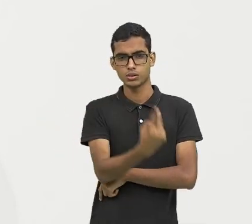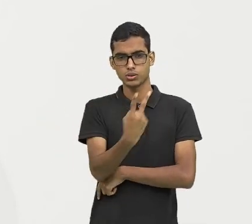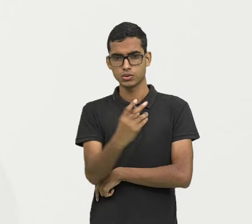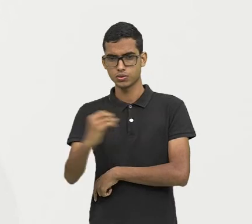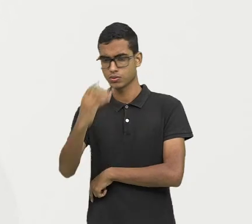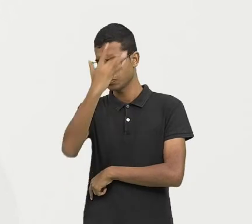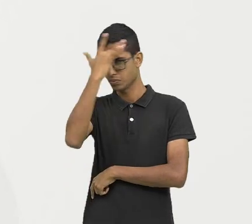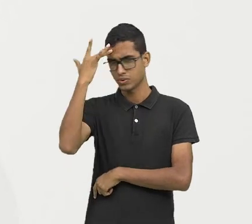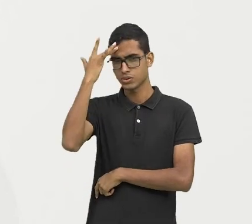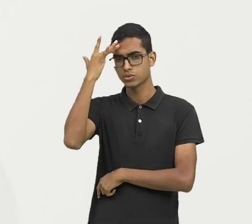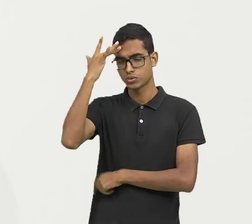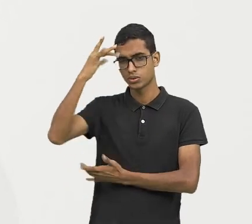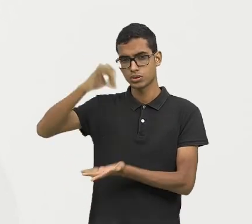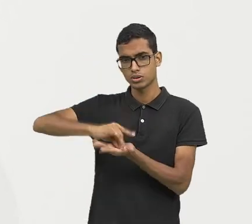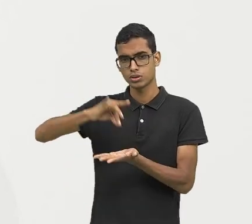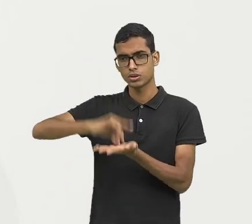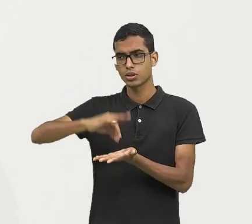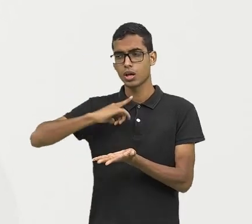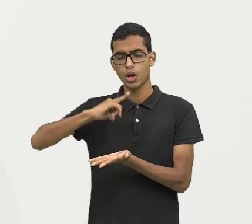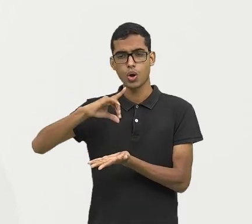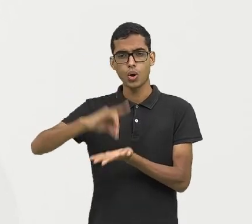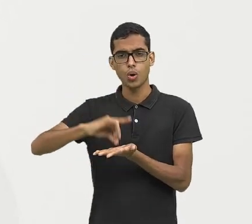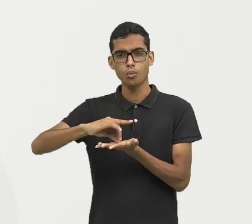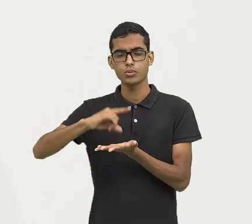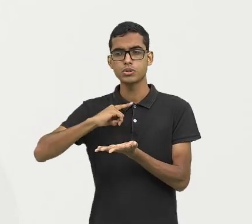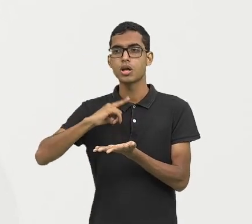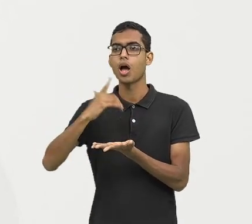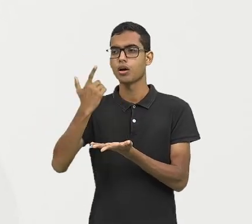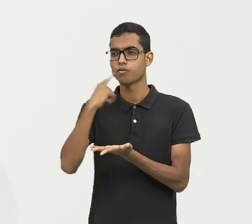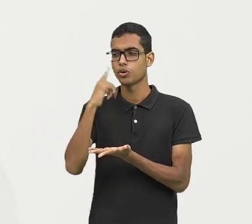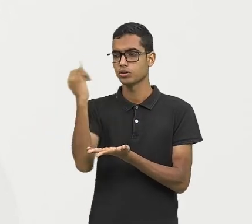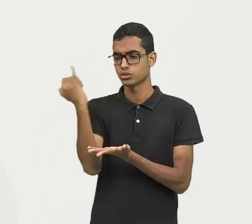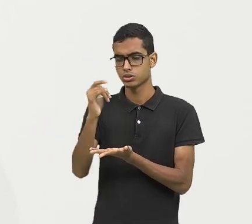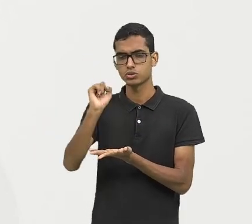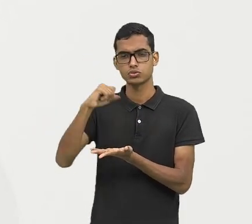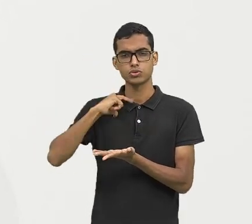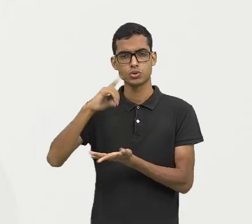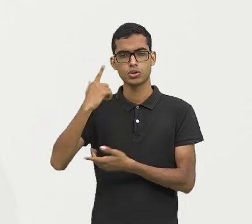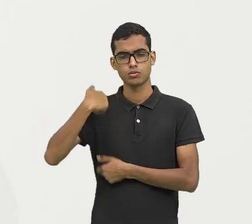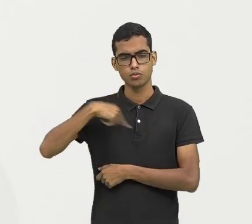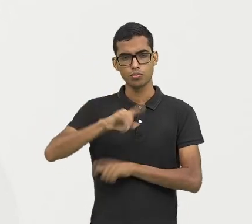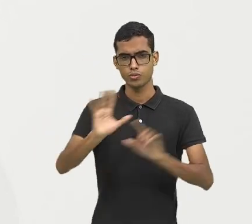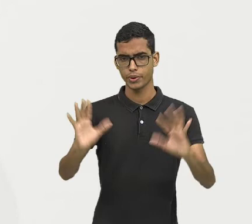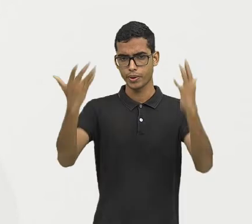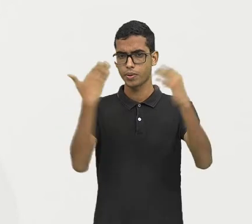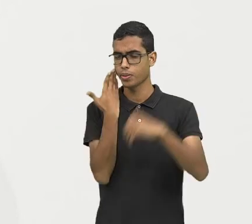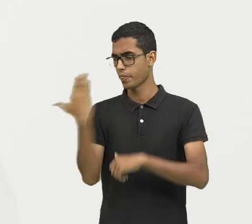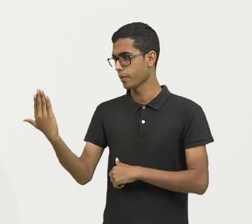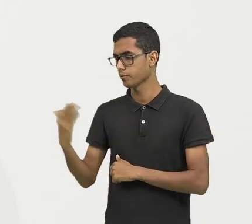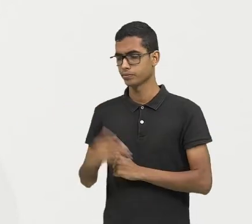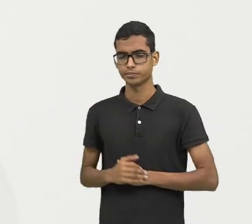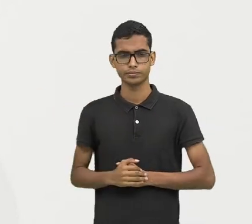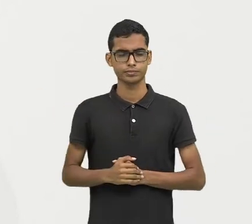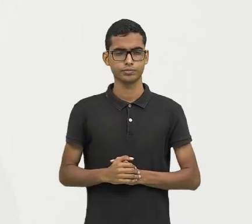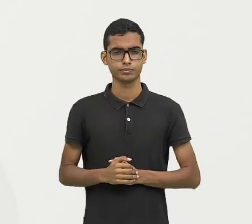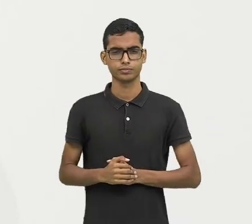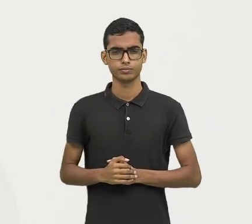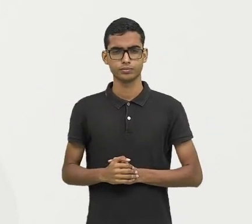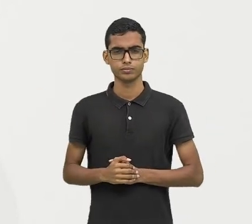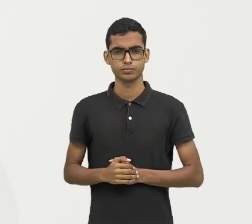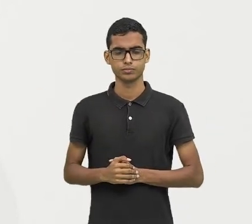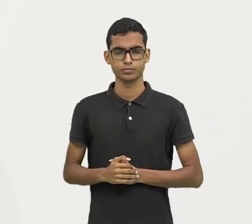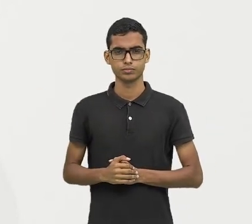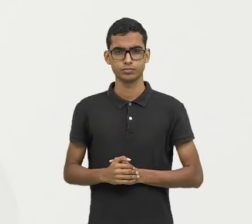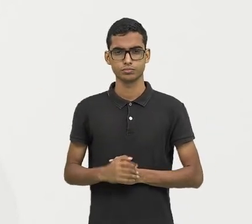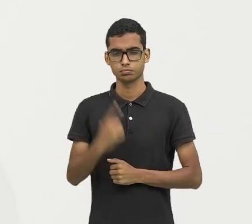confirmadas para o evento. Percebam que a gente pode trocar o havia pelo existem, certo? Então percebam que a troca mostra